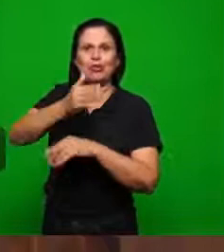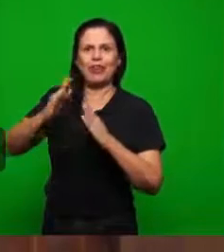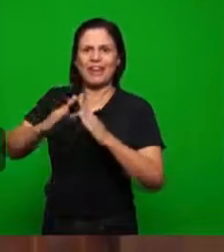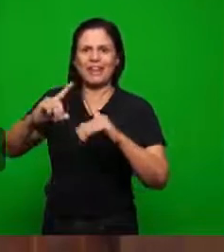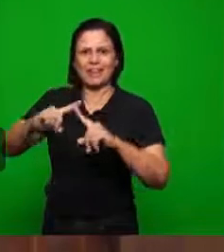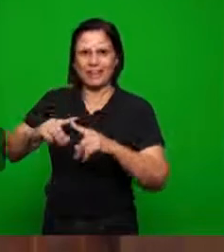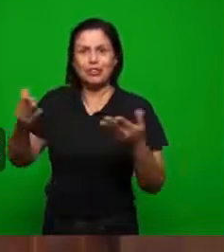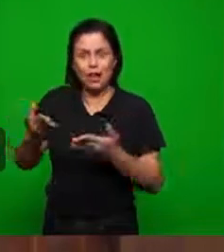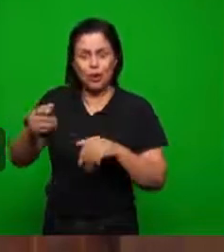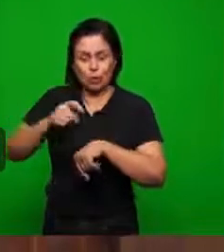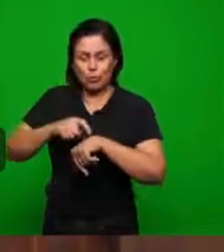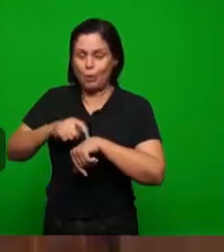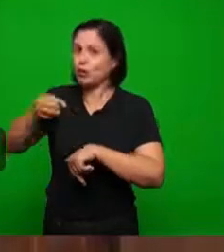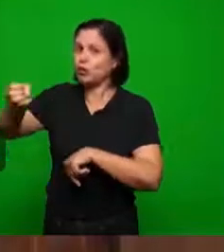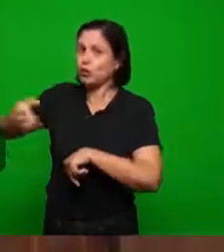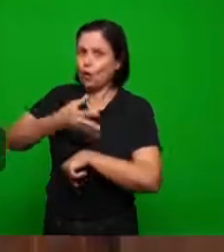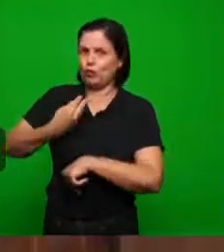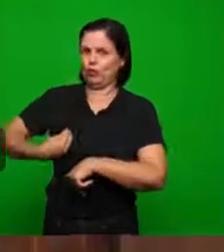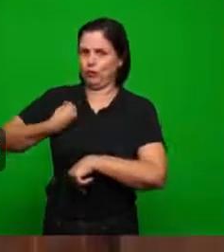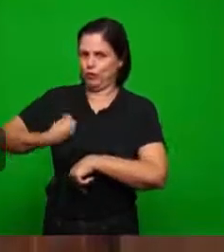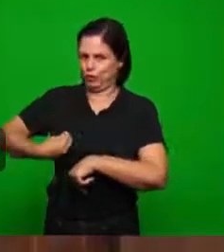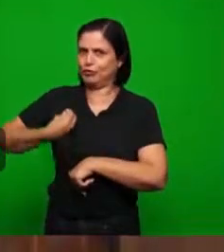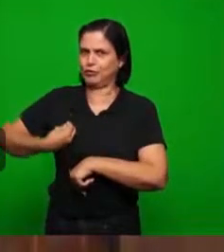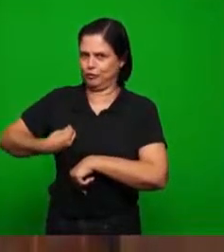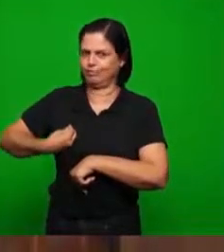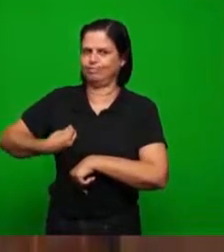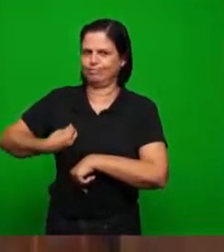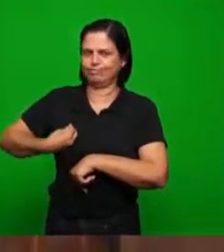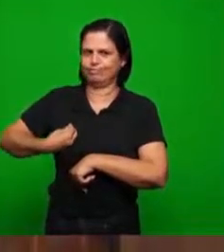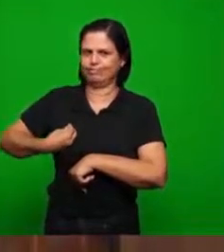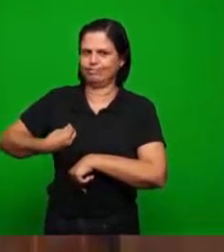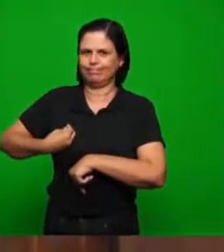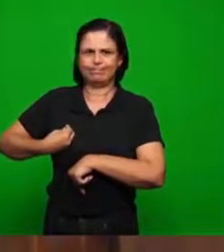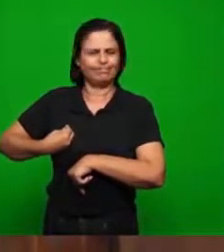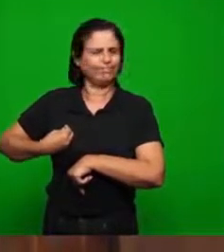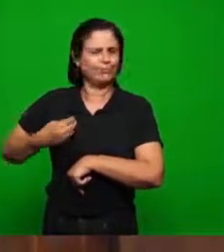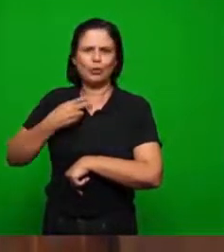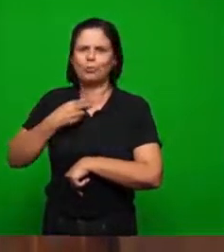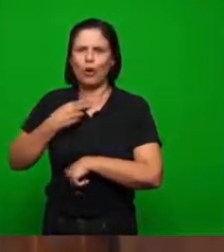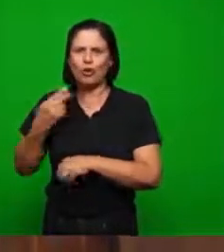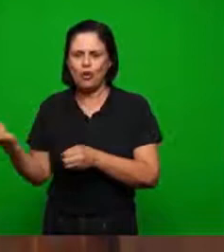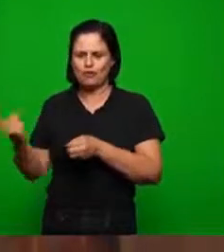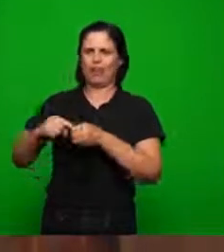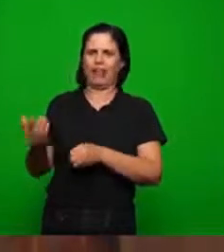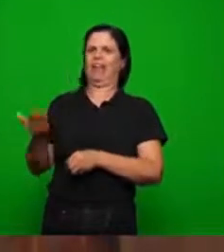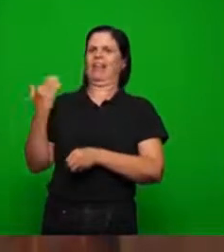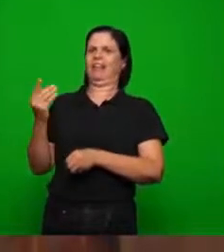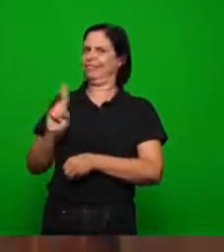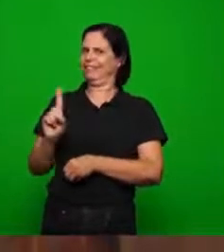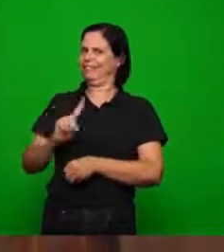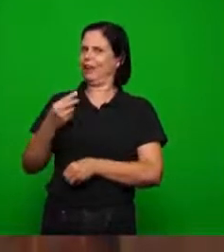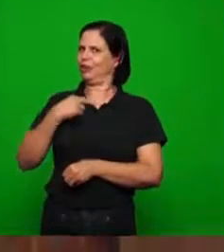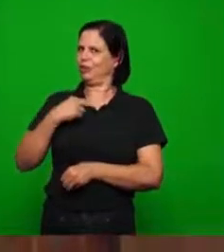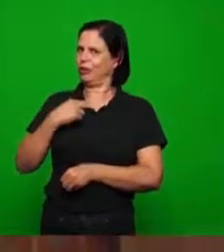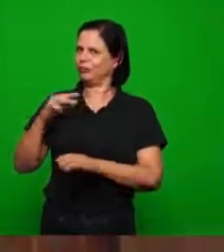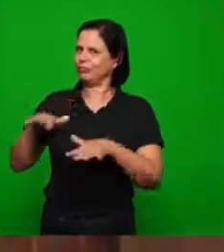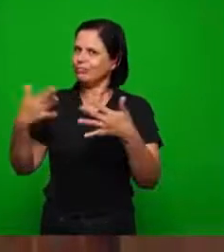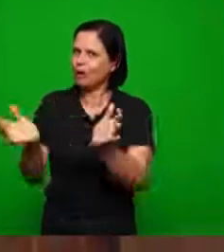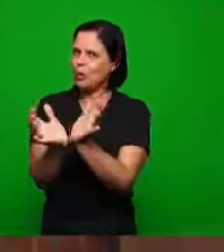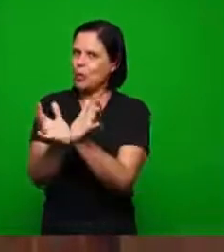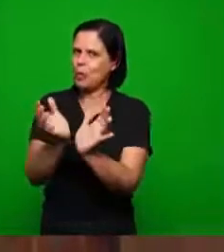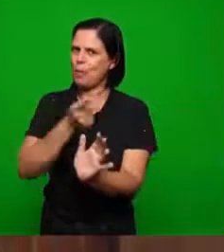igreja, ela agora tem um rumo a ser tomado que não pode mais voltar. Então, esse grupo de